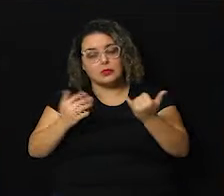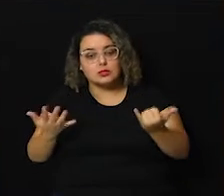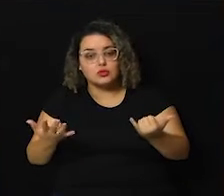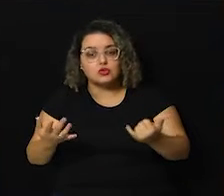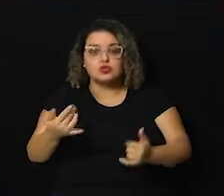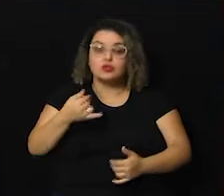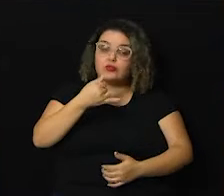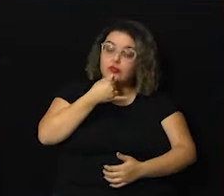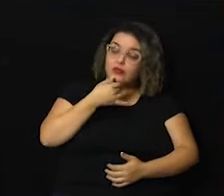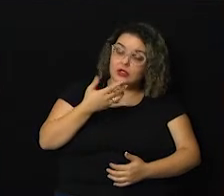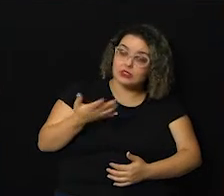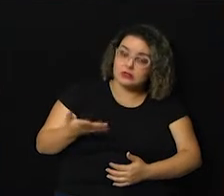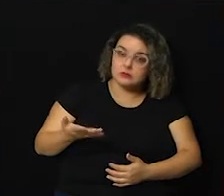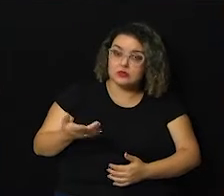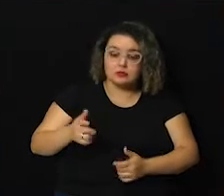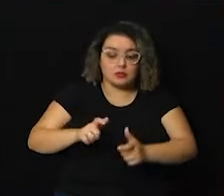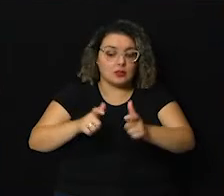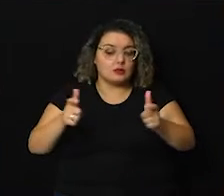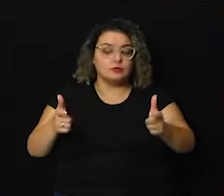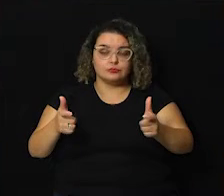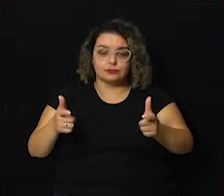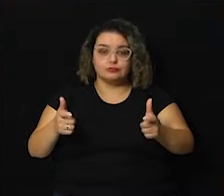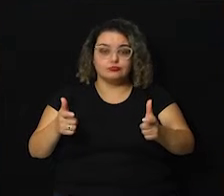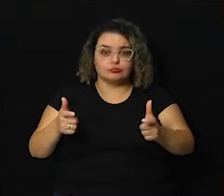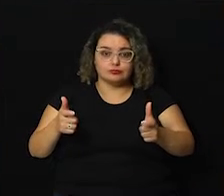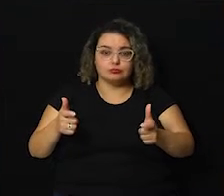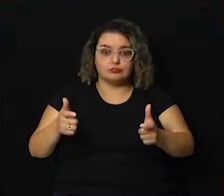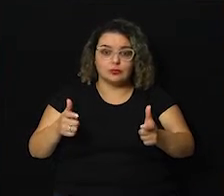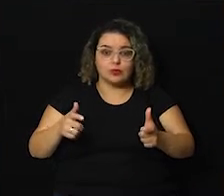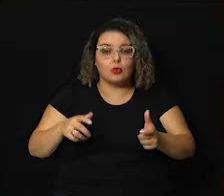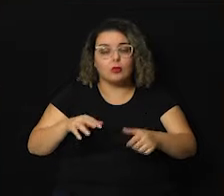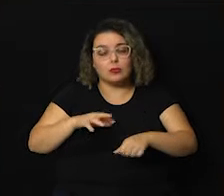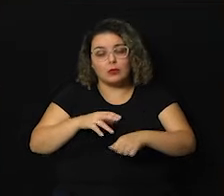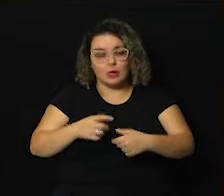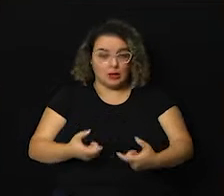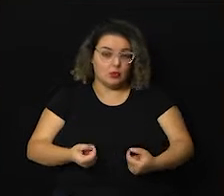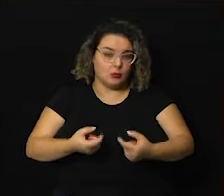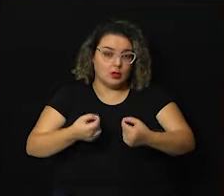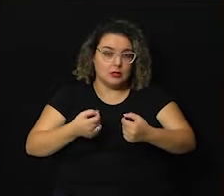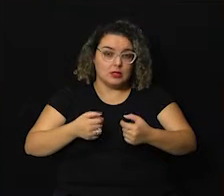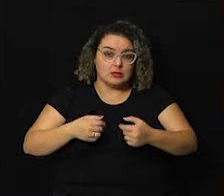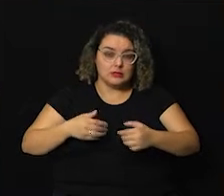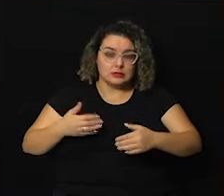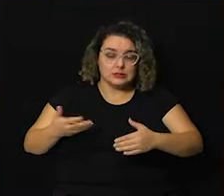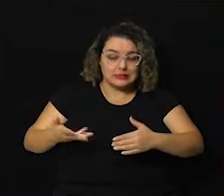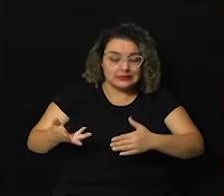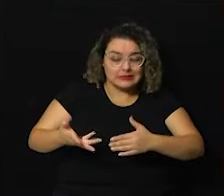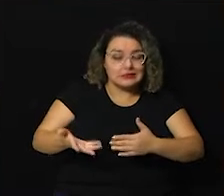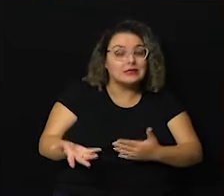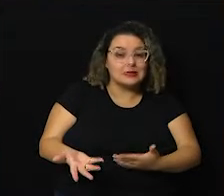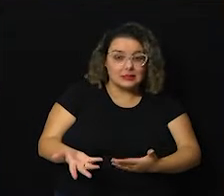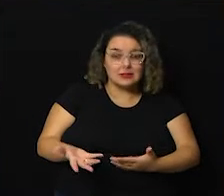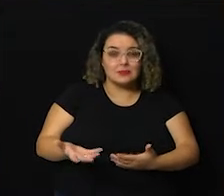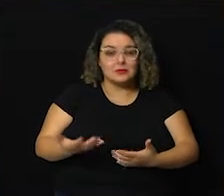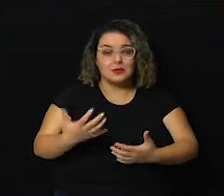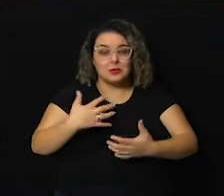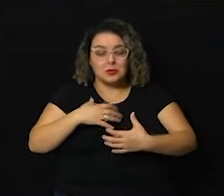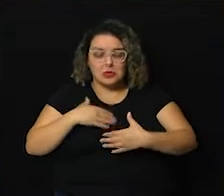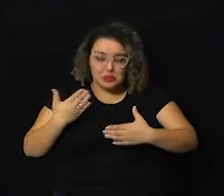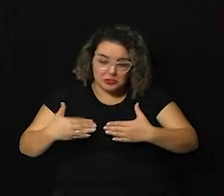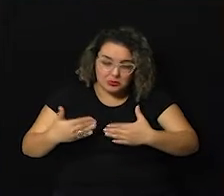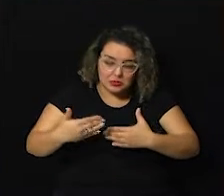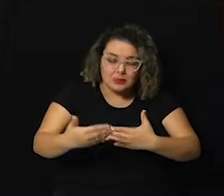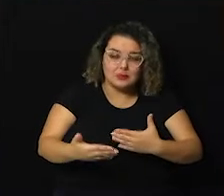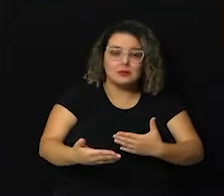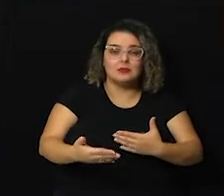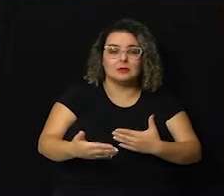vezes, infelizmente, a gente, na maioria das vezes, está diante de doença um pouco mais avançada, já com algum sintoma, eventualmente com sintoma